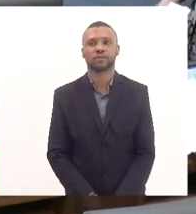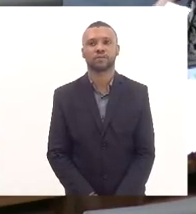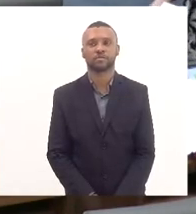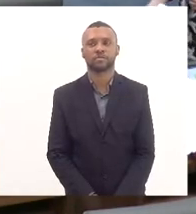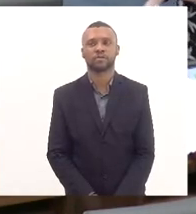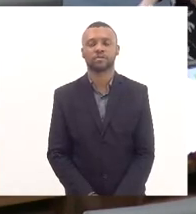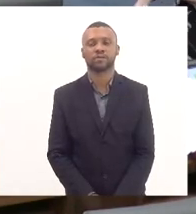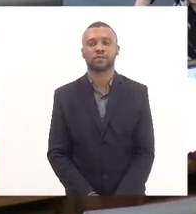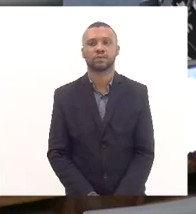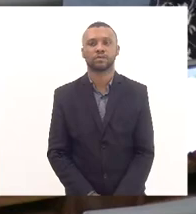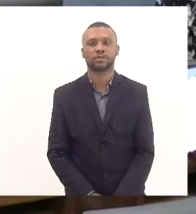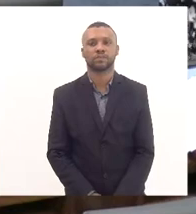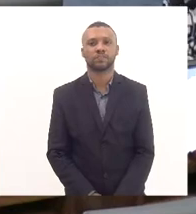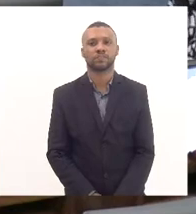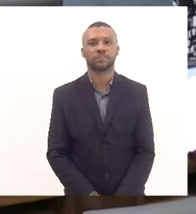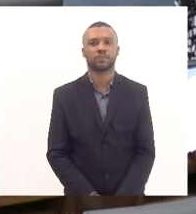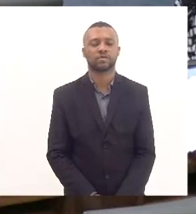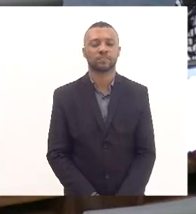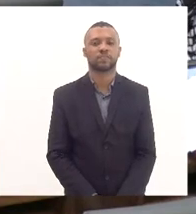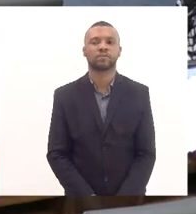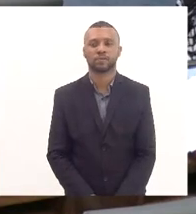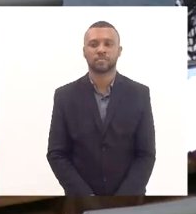E aí